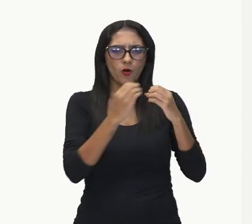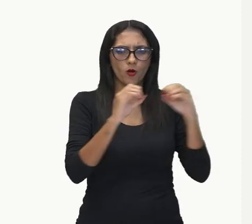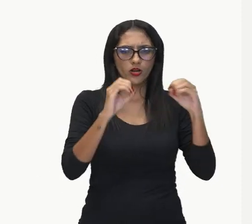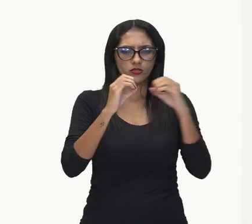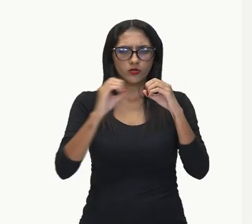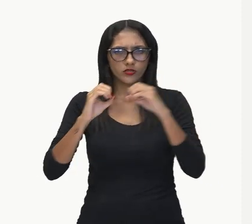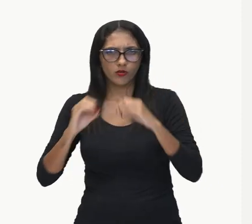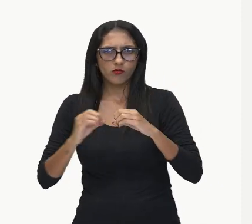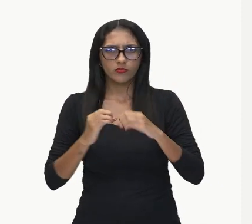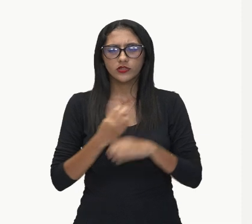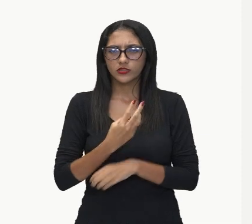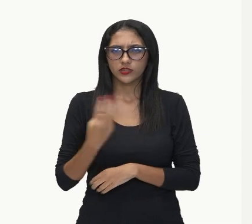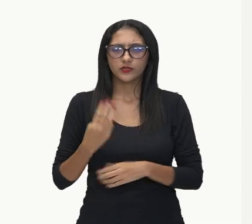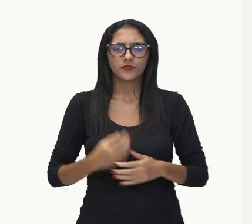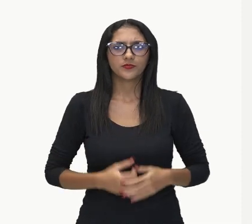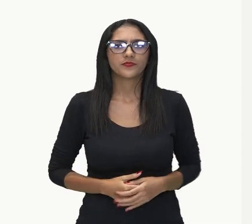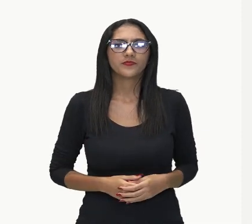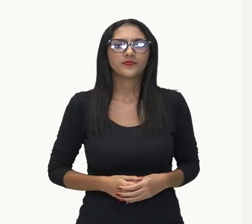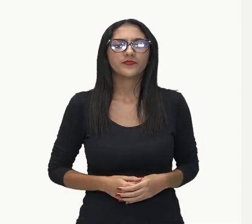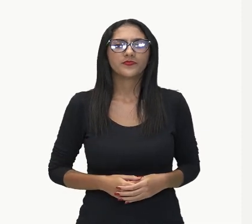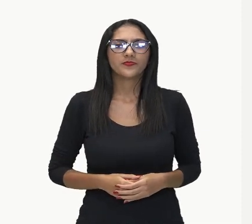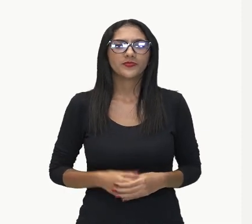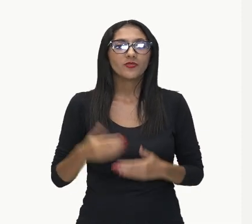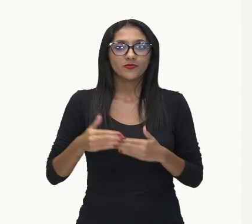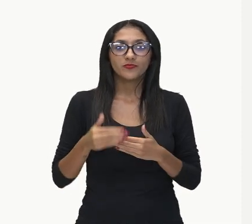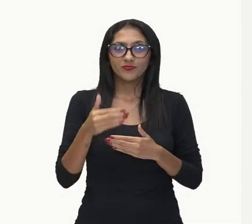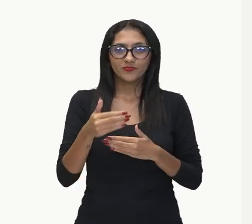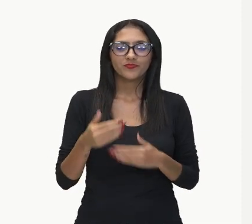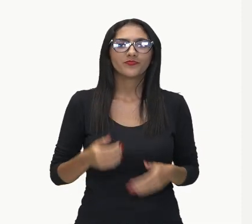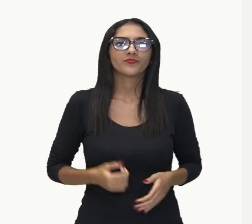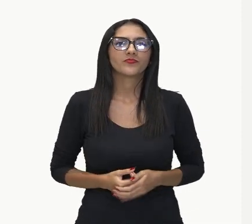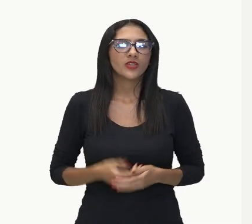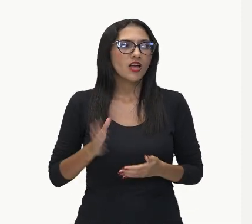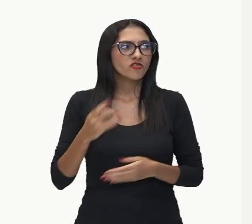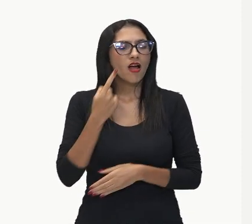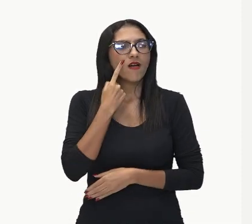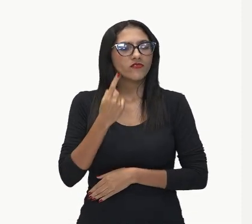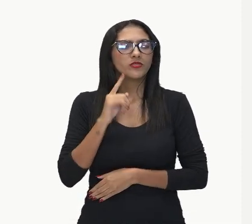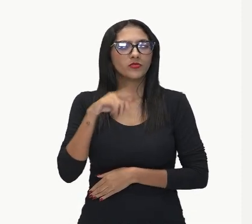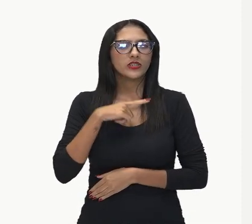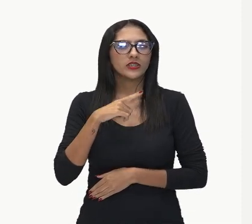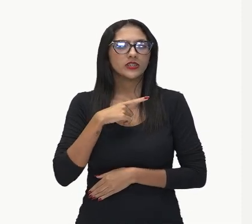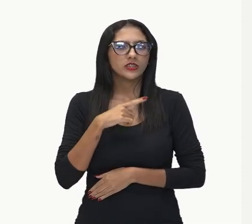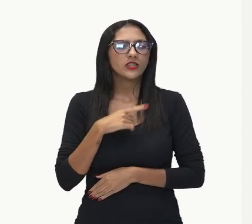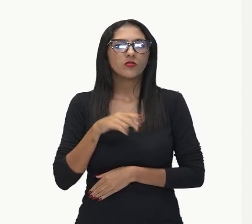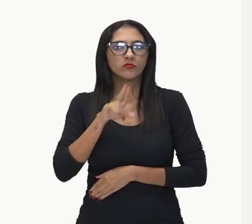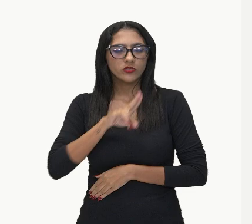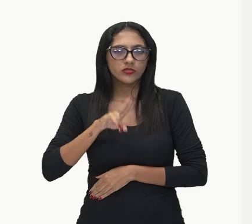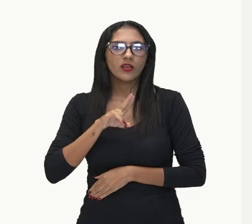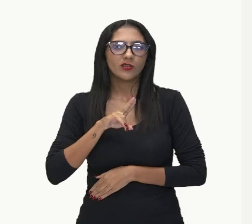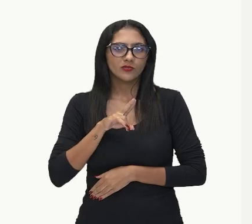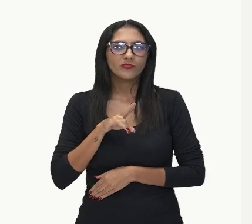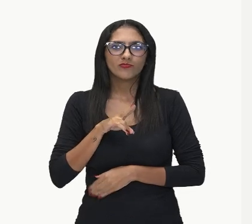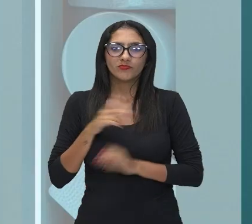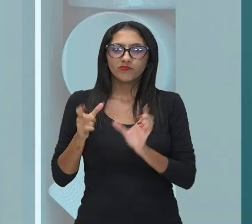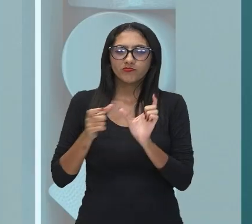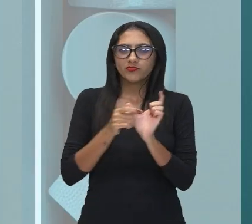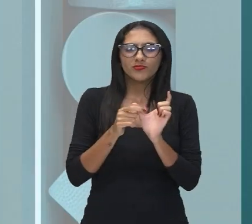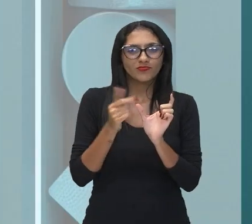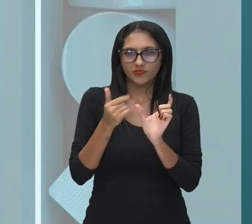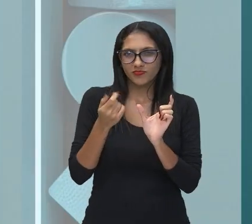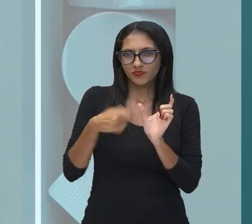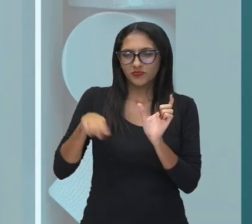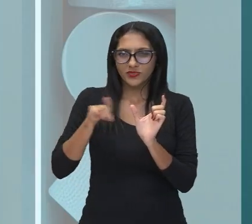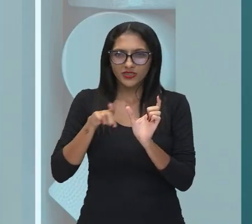assindética. Vamos seguir? Já vimos que as orações coordenadas assindéticas não possuem conjunção,